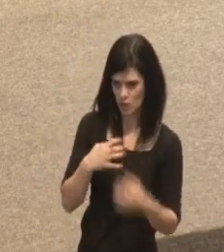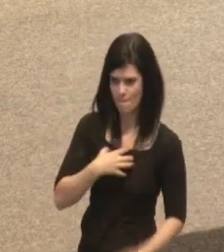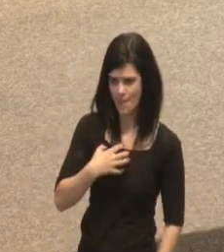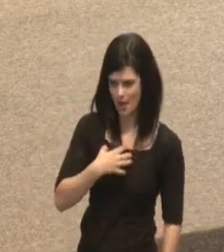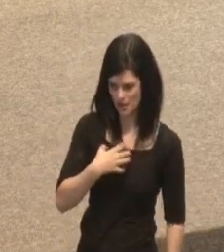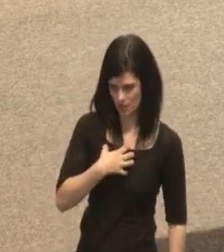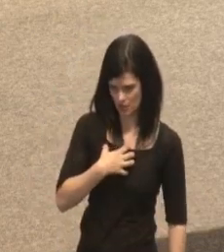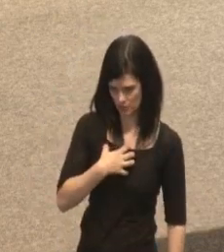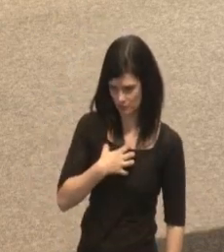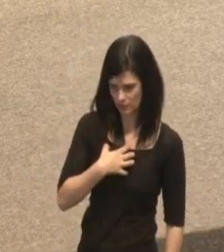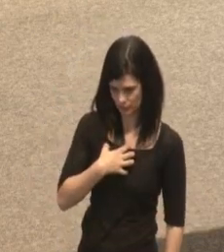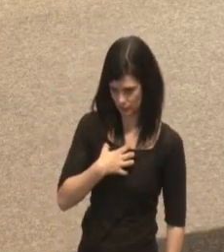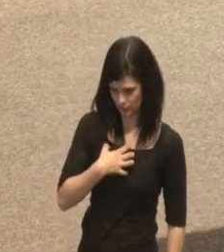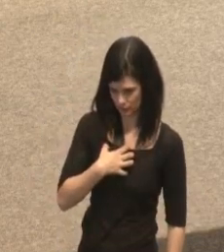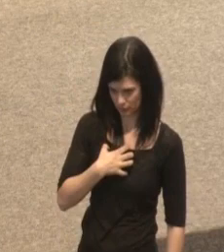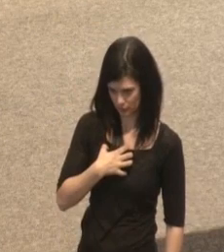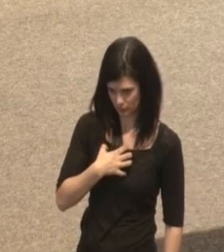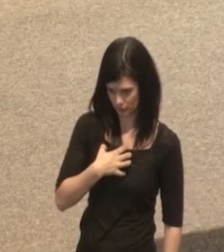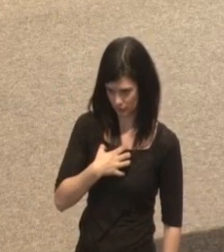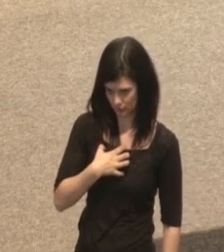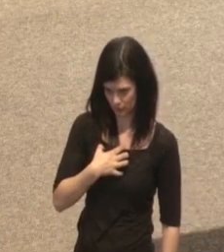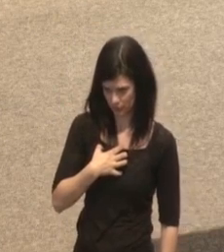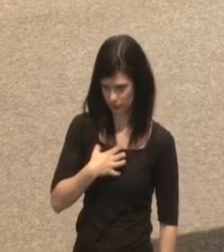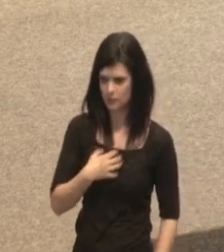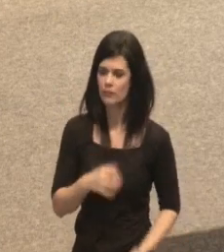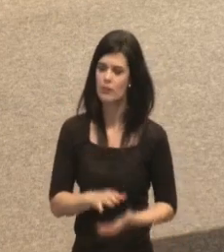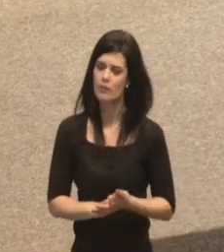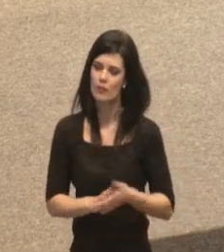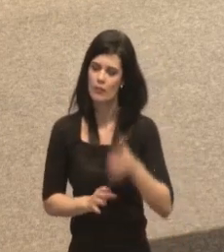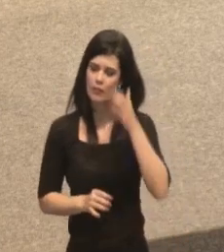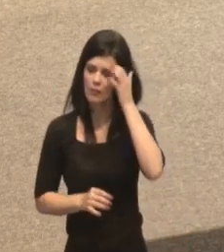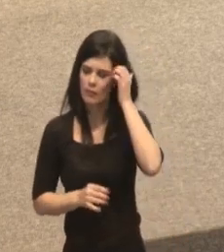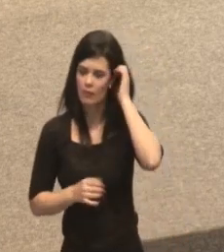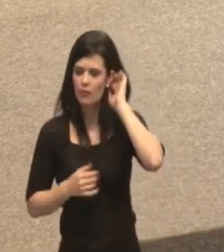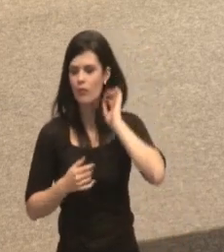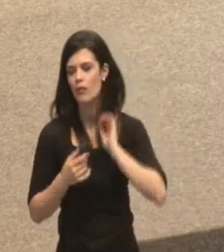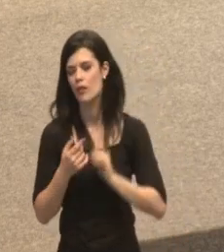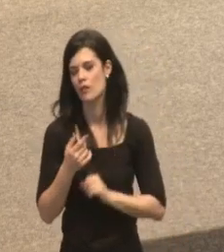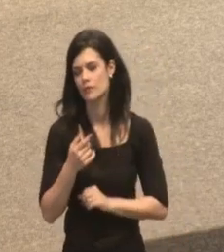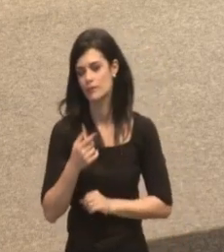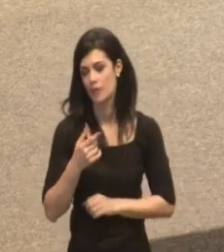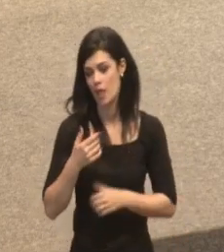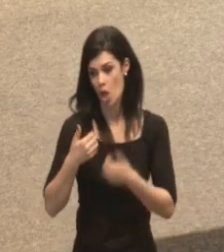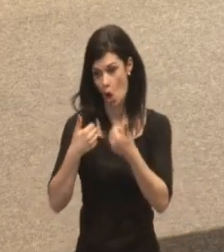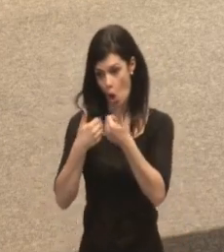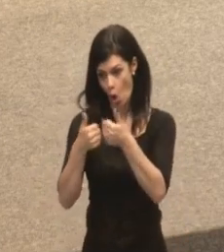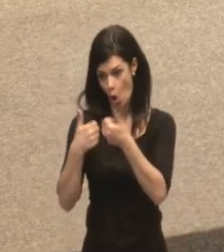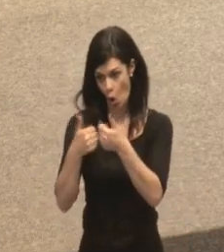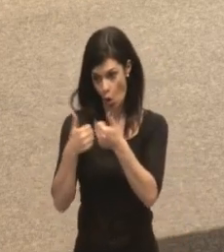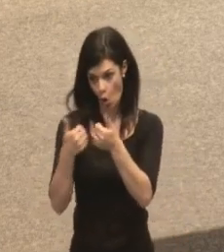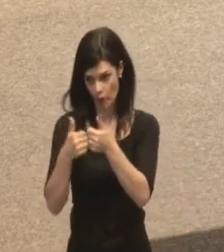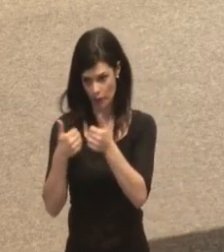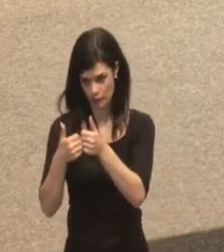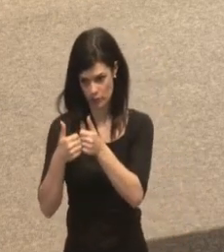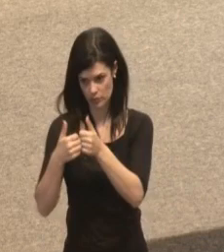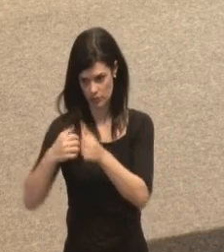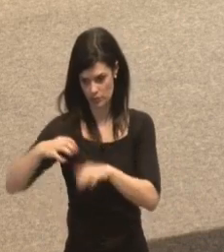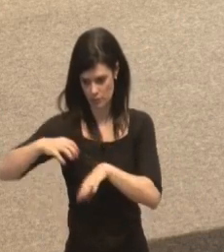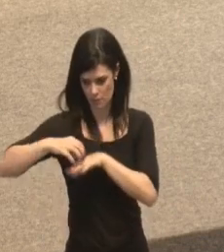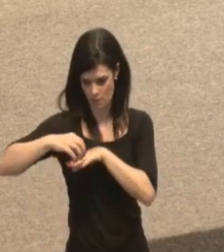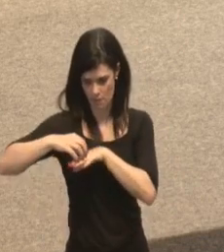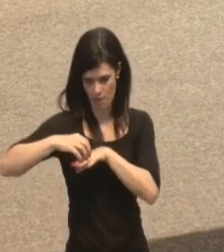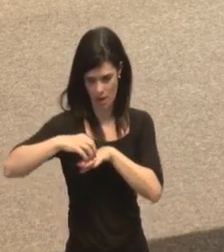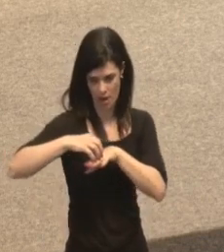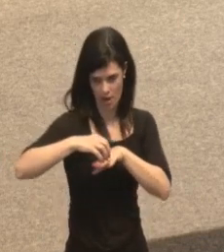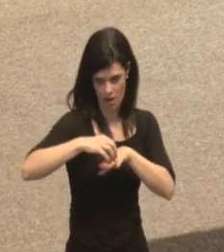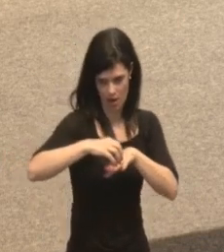em Ilhéus, e fomos então umas 3 horas de carro até Itapetinga. E no caminho de Ilhéus para Itapetinga tem tororó, e tem um lugar de parar